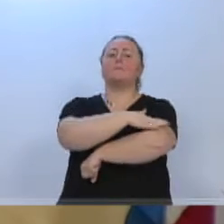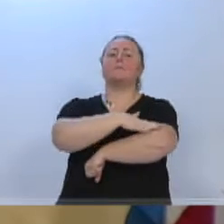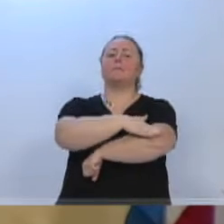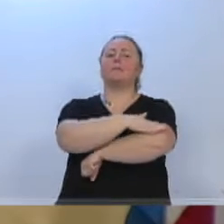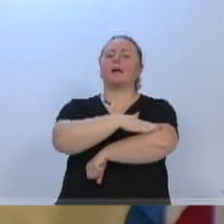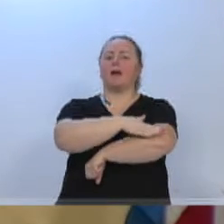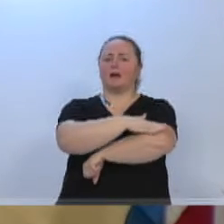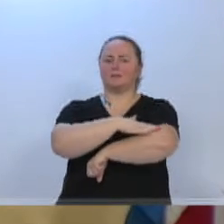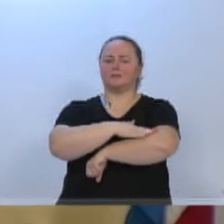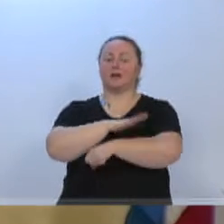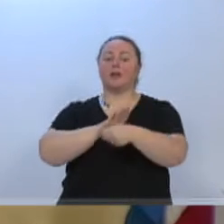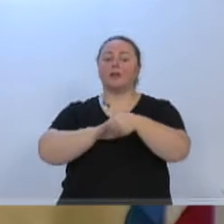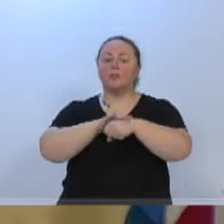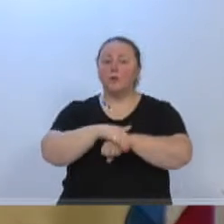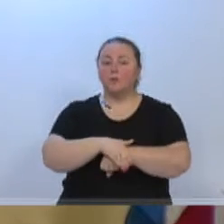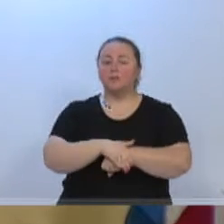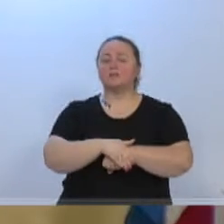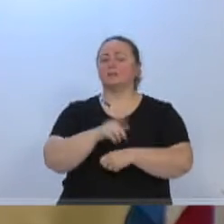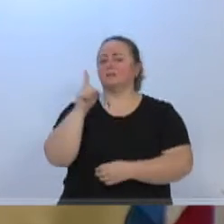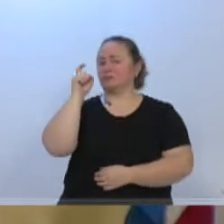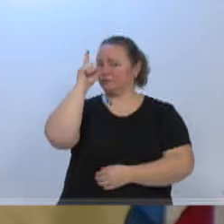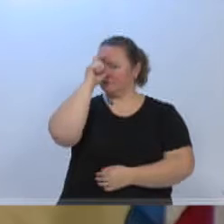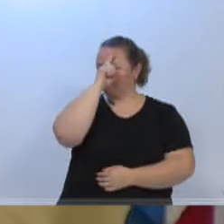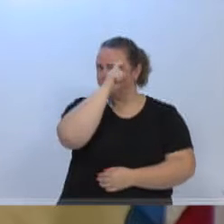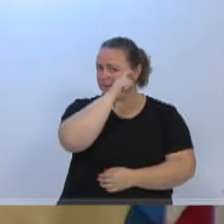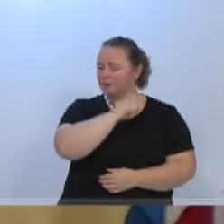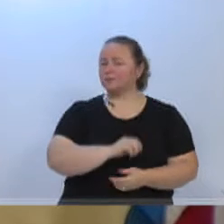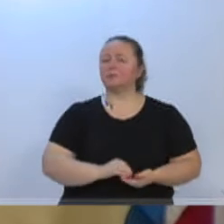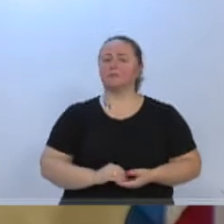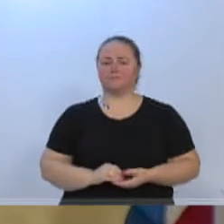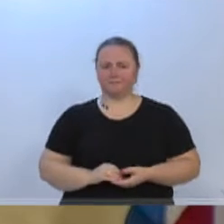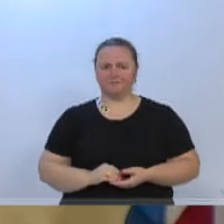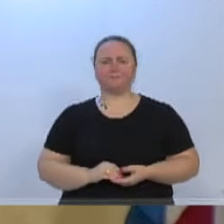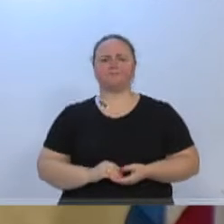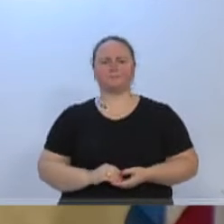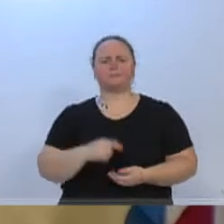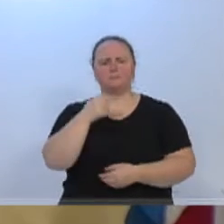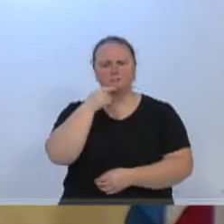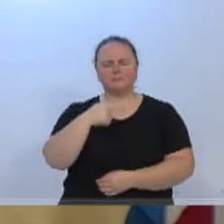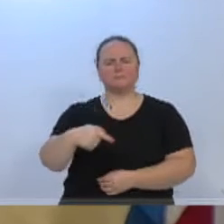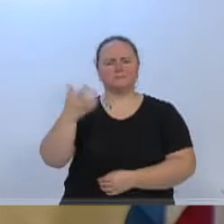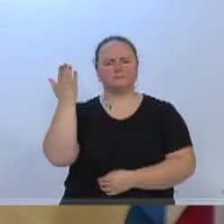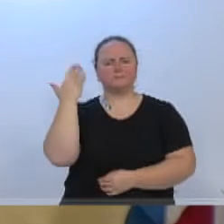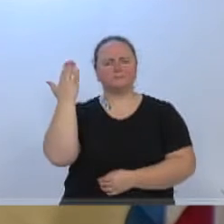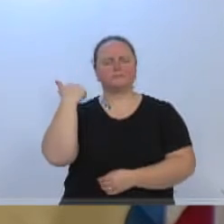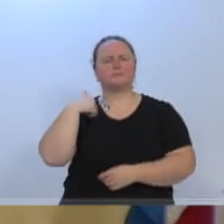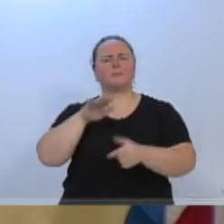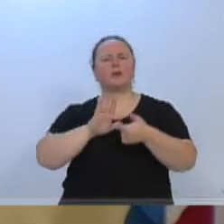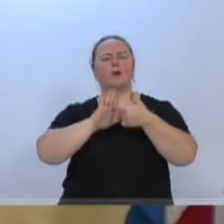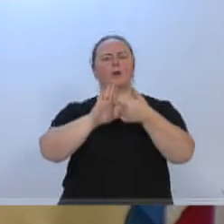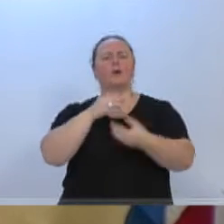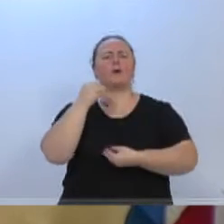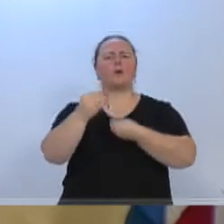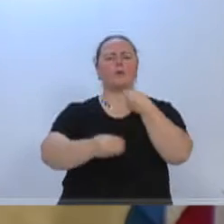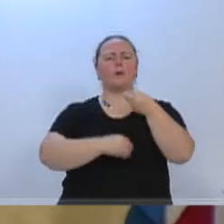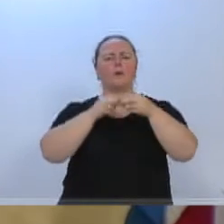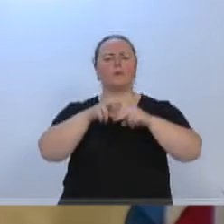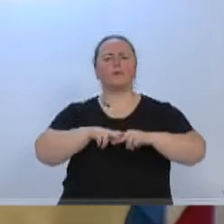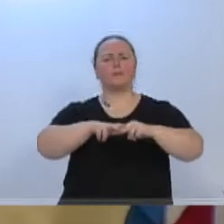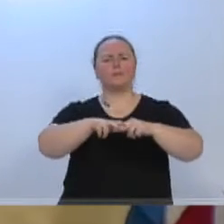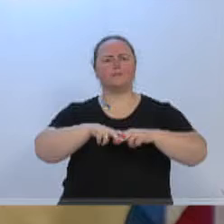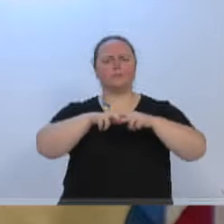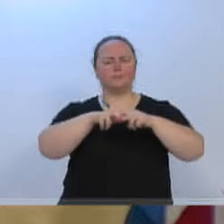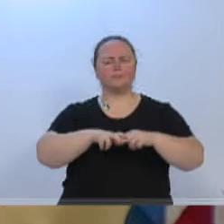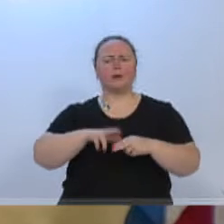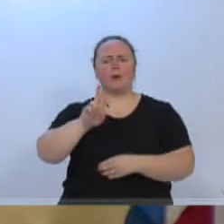policiamento em relação à noite. Semana passada eu trouxe o estado, né, deplorável de alguns brinquedos, de algumas situações de uso do parque, inclusive a